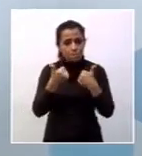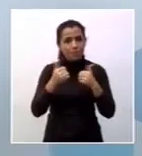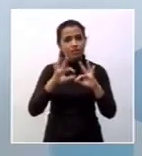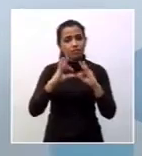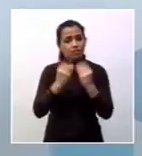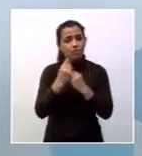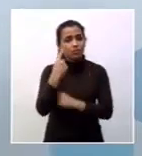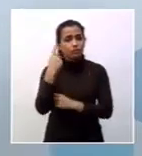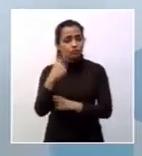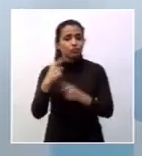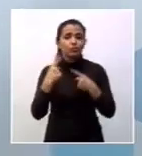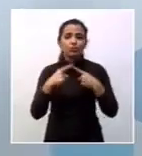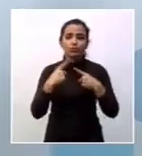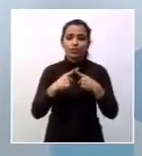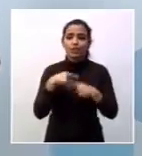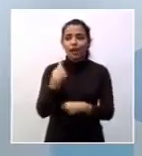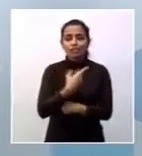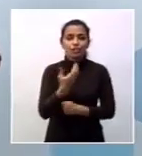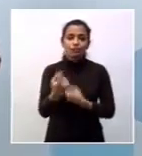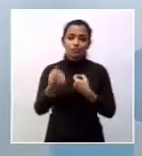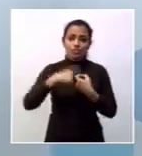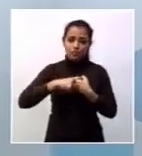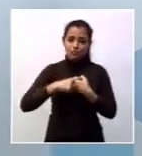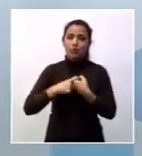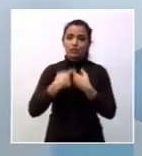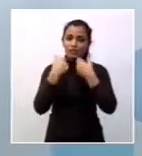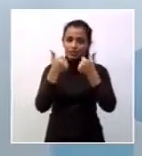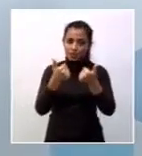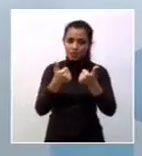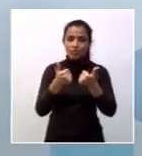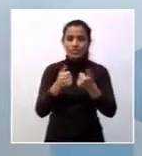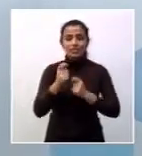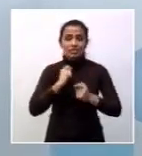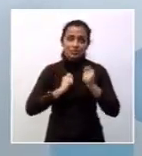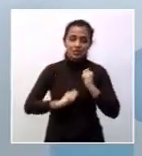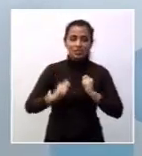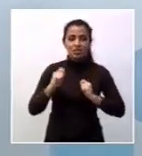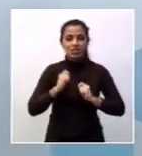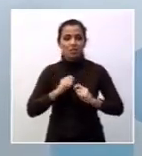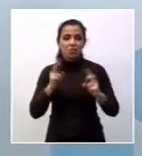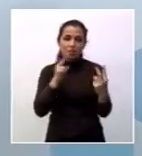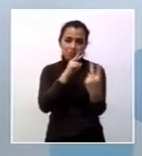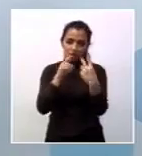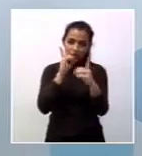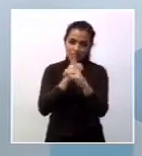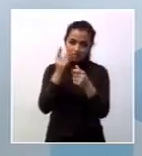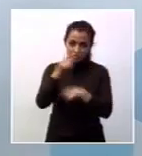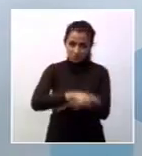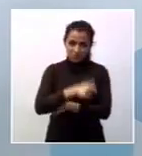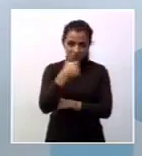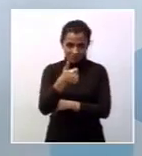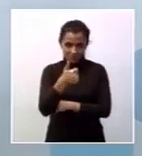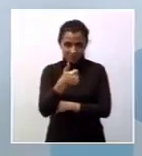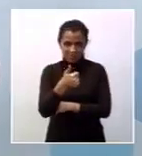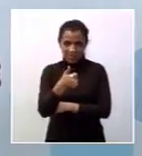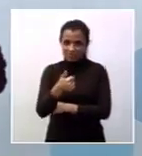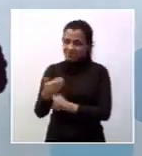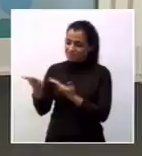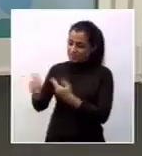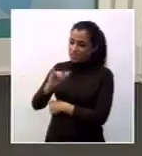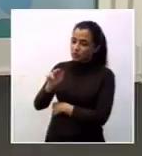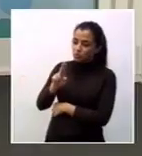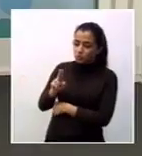vocês, porque a gente quer que vocês voltem. Realmente, a gente está muito ansioso para ver vocês de novo, tá? Vou passar a palavra aqui para a